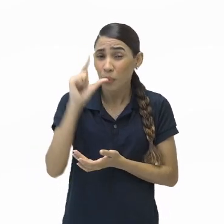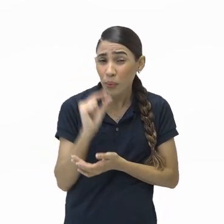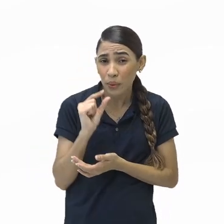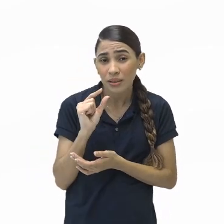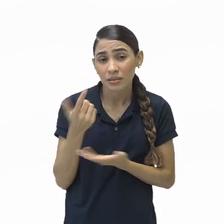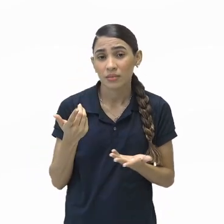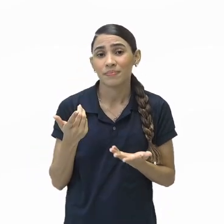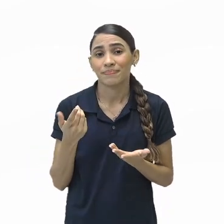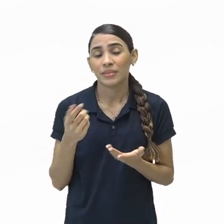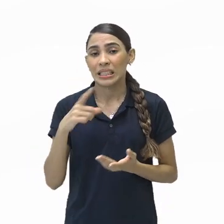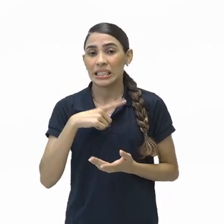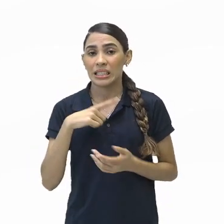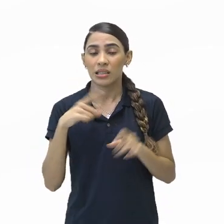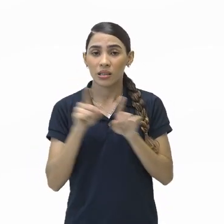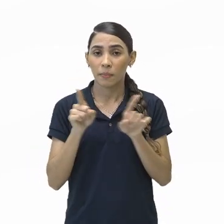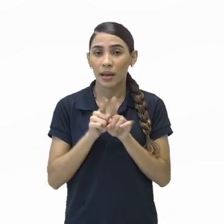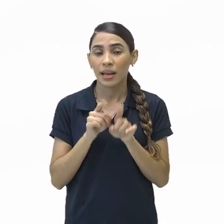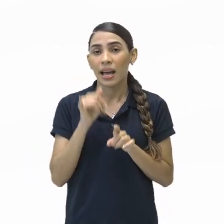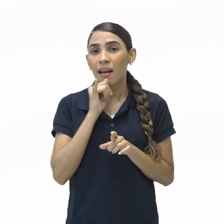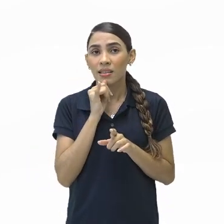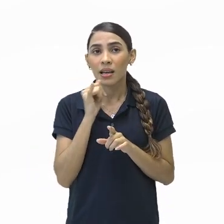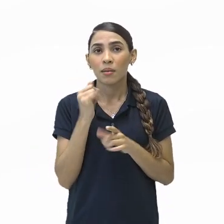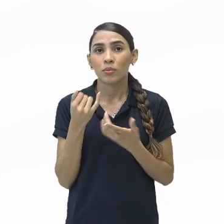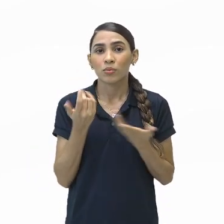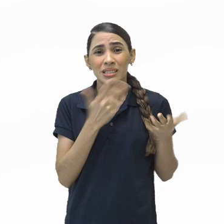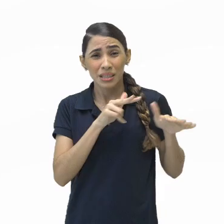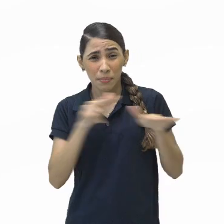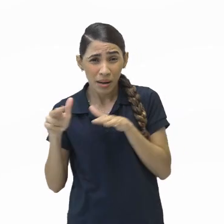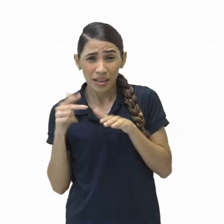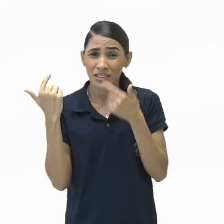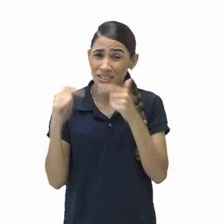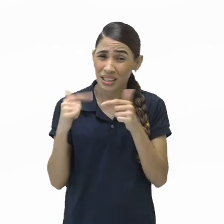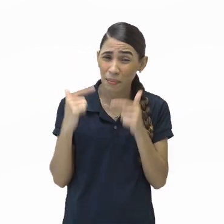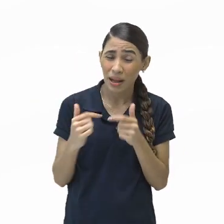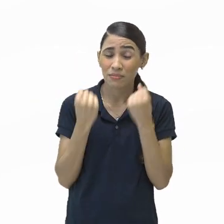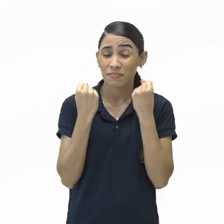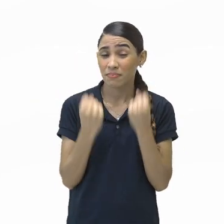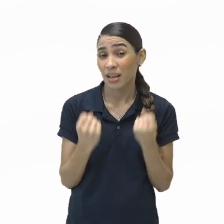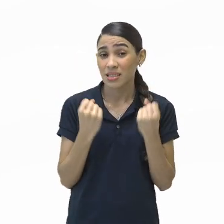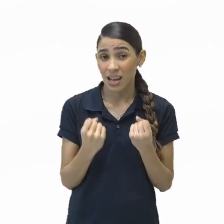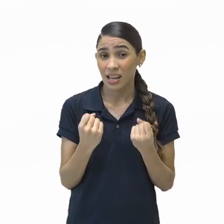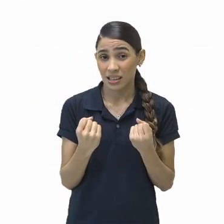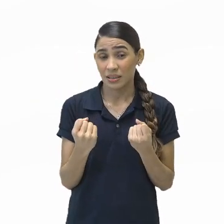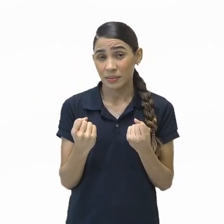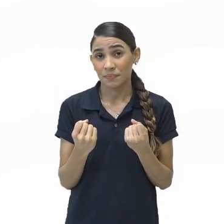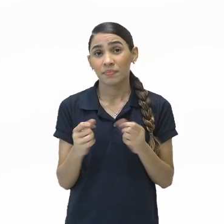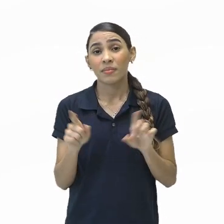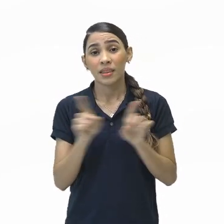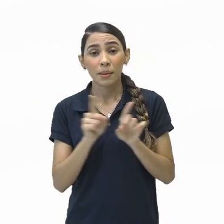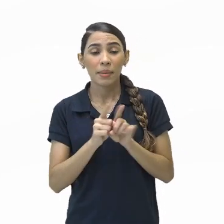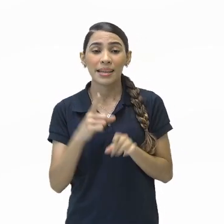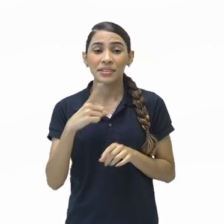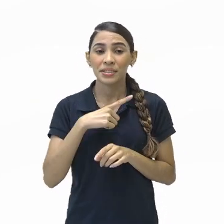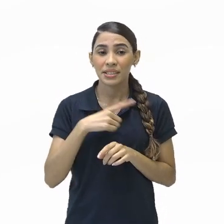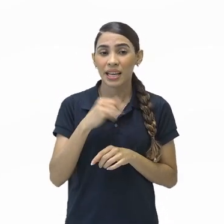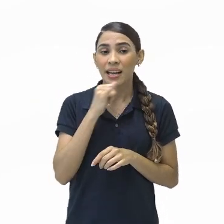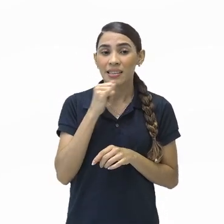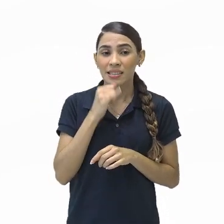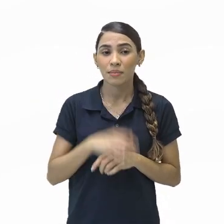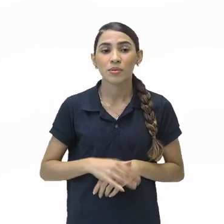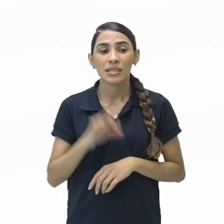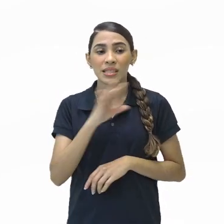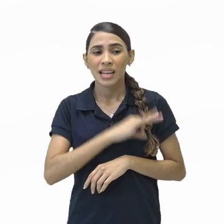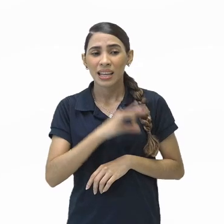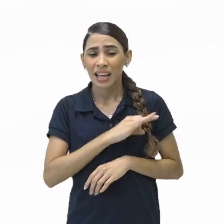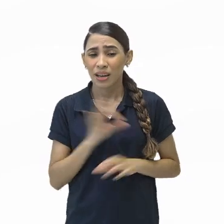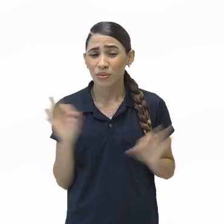inferiores, quando você tinha ali rotinas de trabalho muito extensas, né? Quando você tinha ali salários que